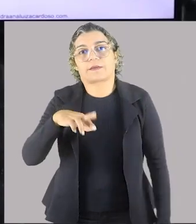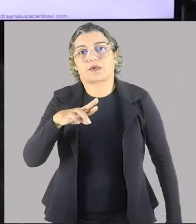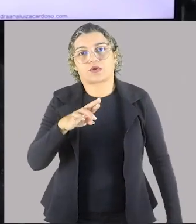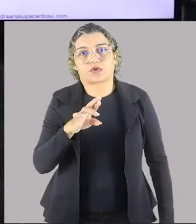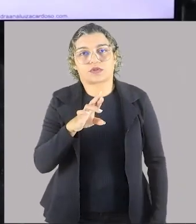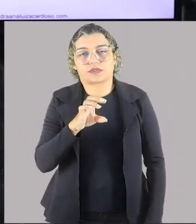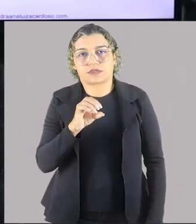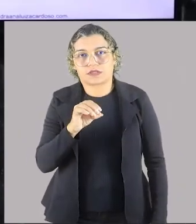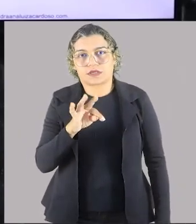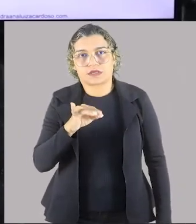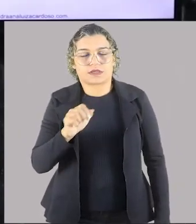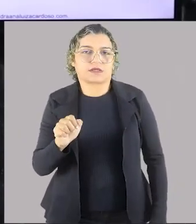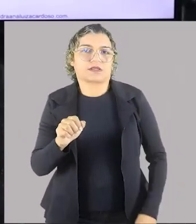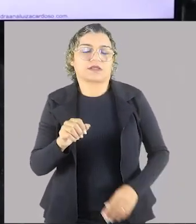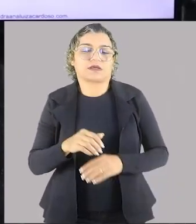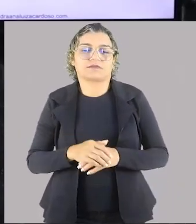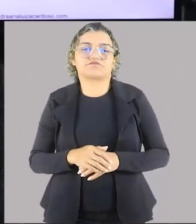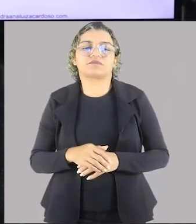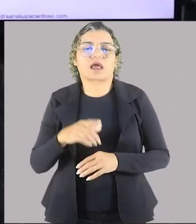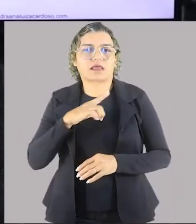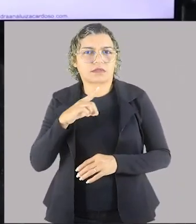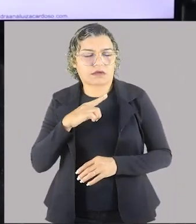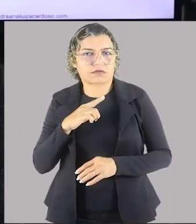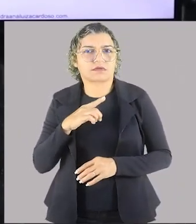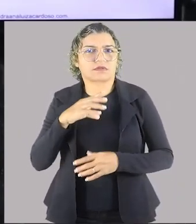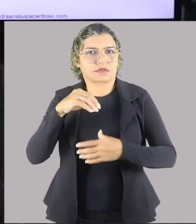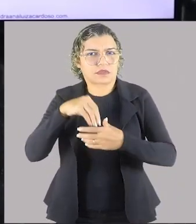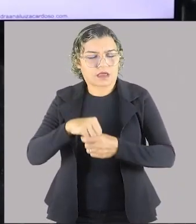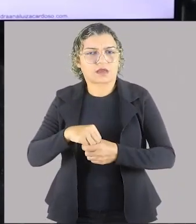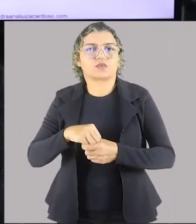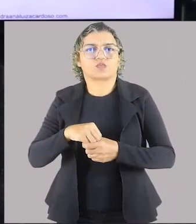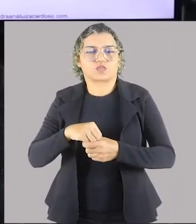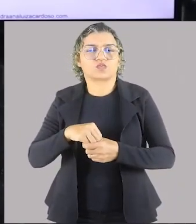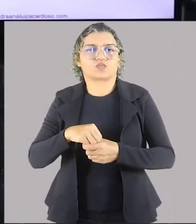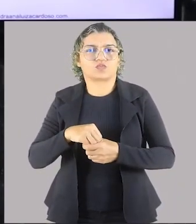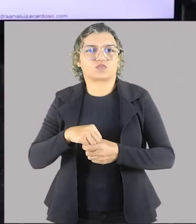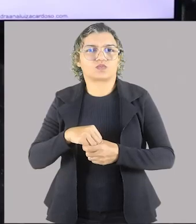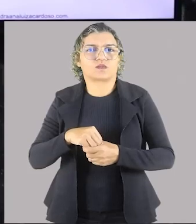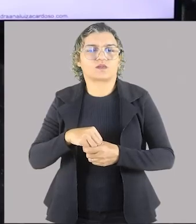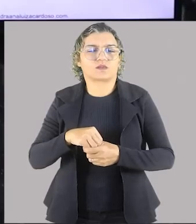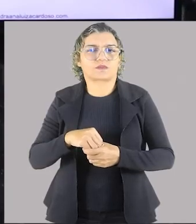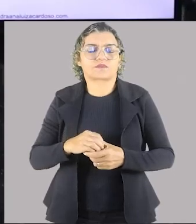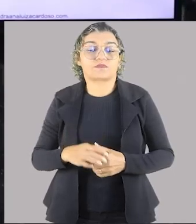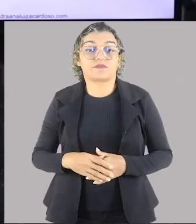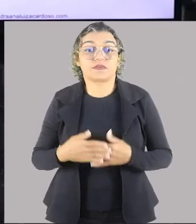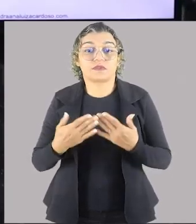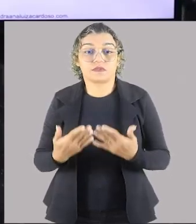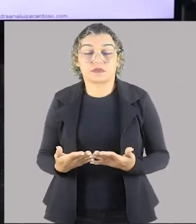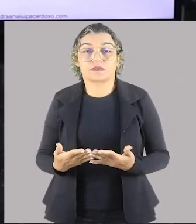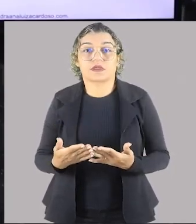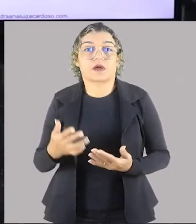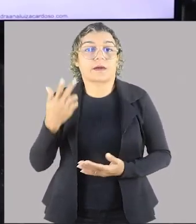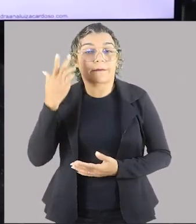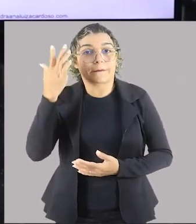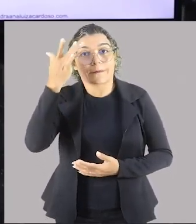essa proteína para que ela capte a glicose sanguínea. E aí esse indivíduo vai